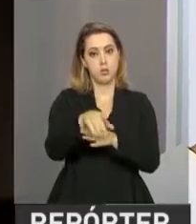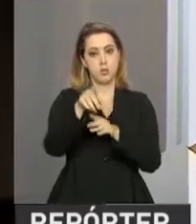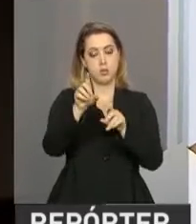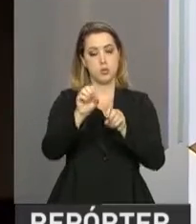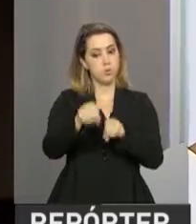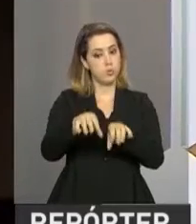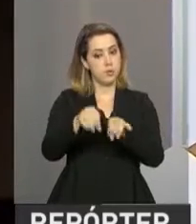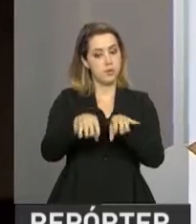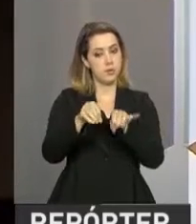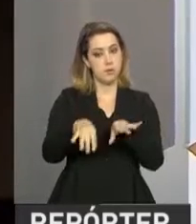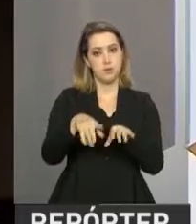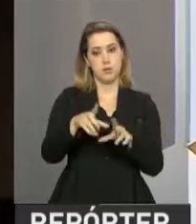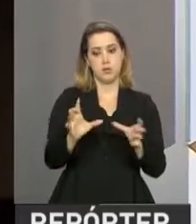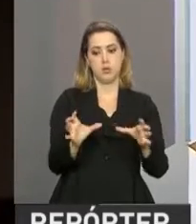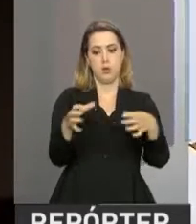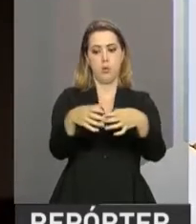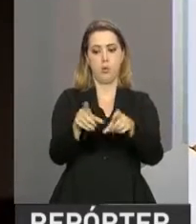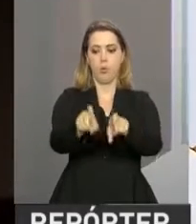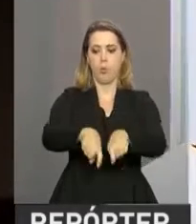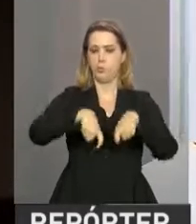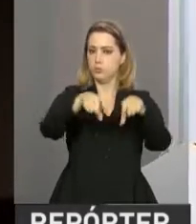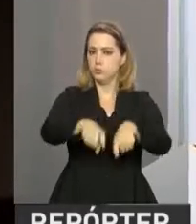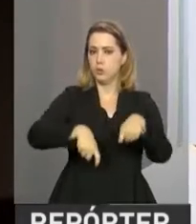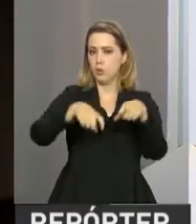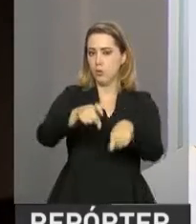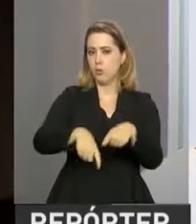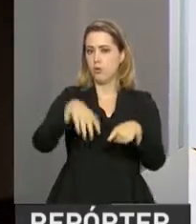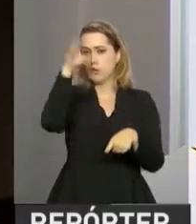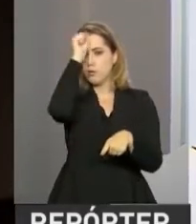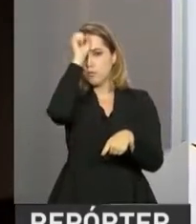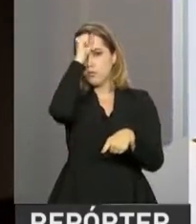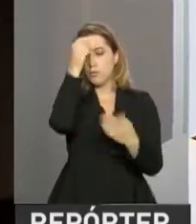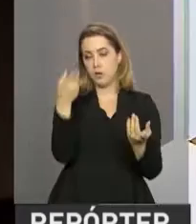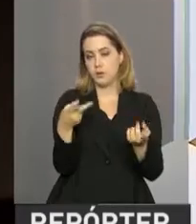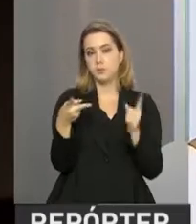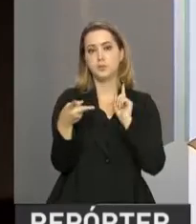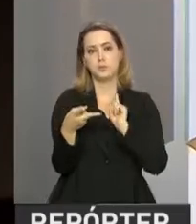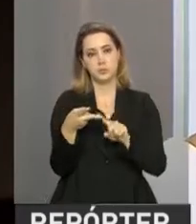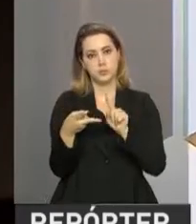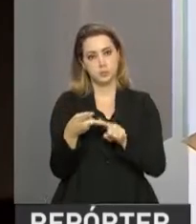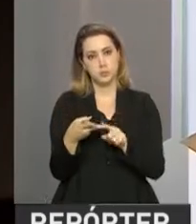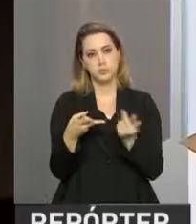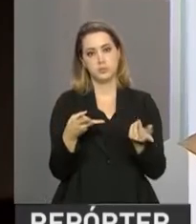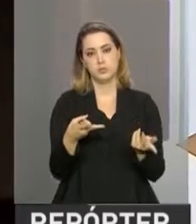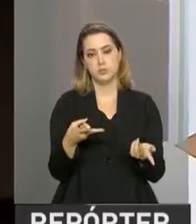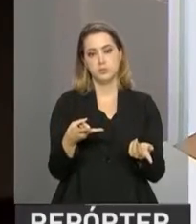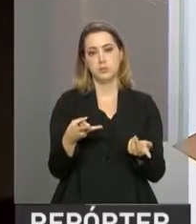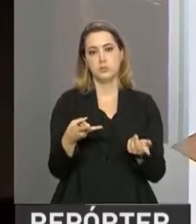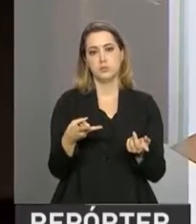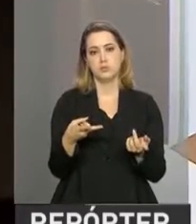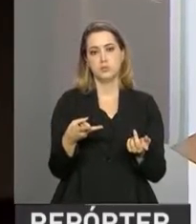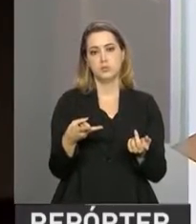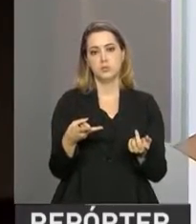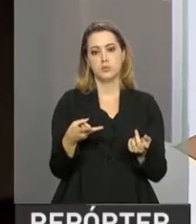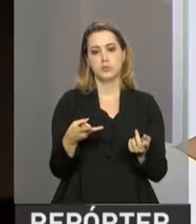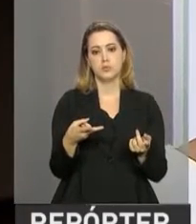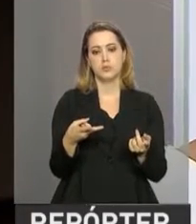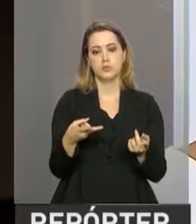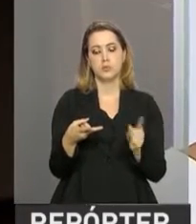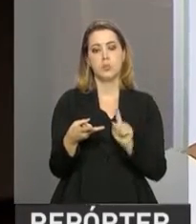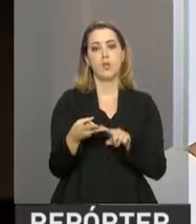produtor para que ele consiga efetivamente adotar práticas de baixo carbono no campo quanto ele é